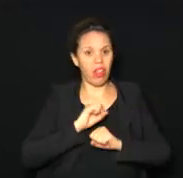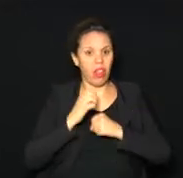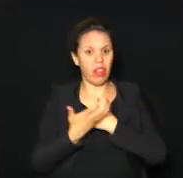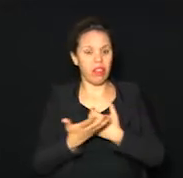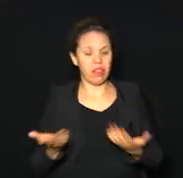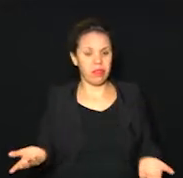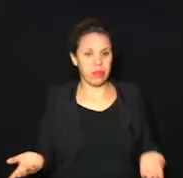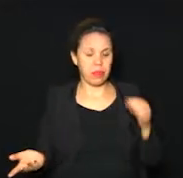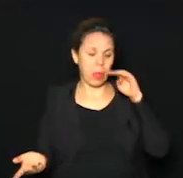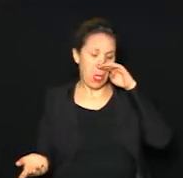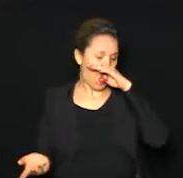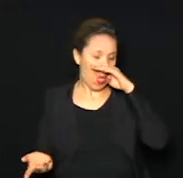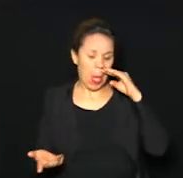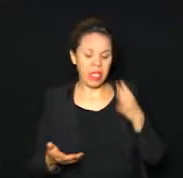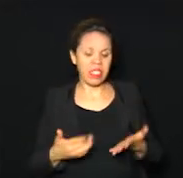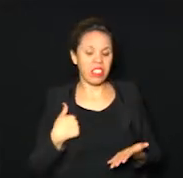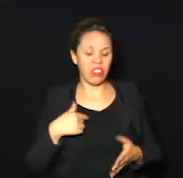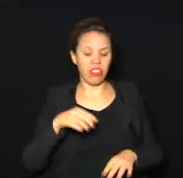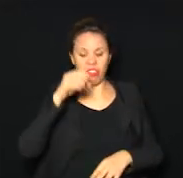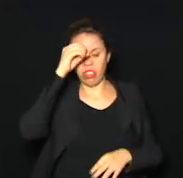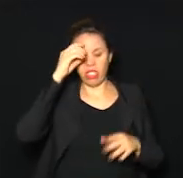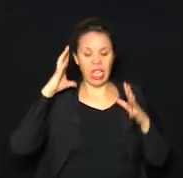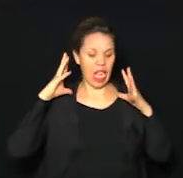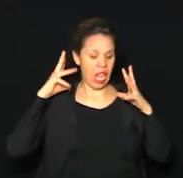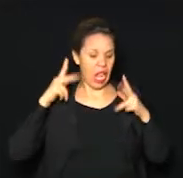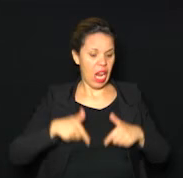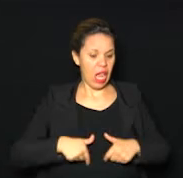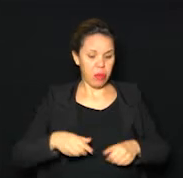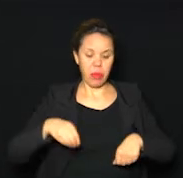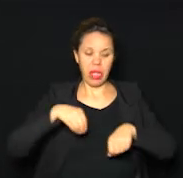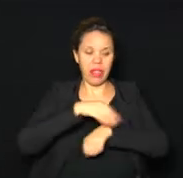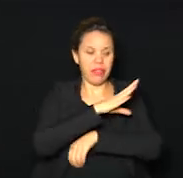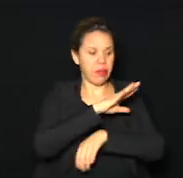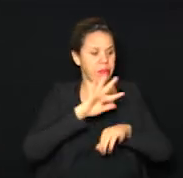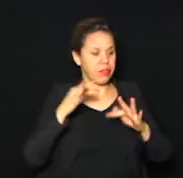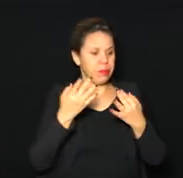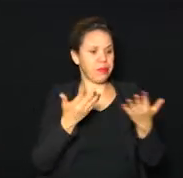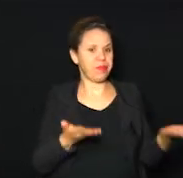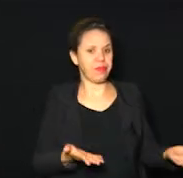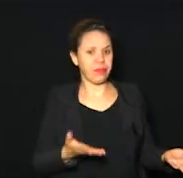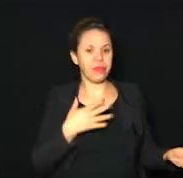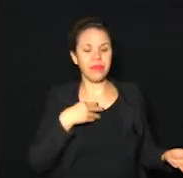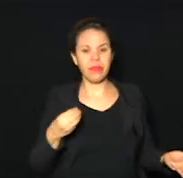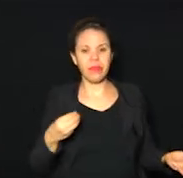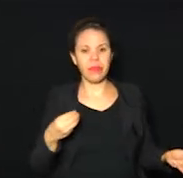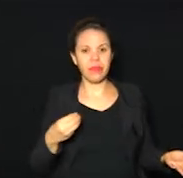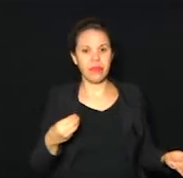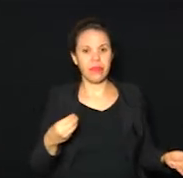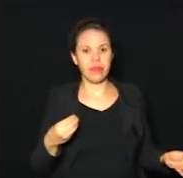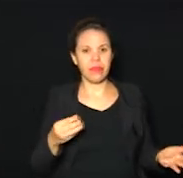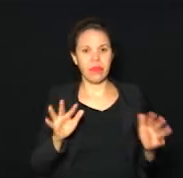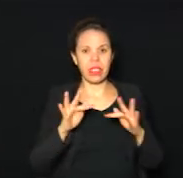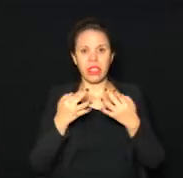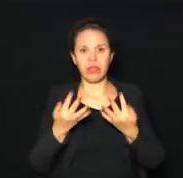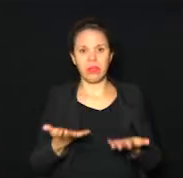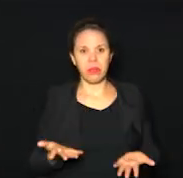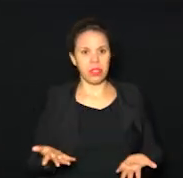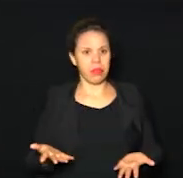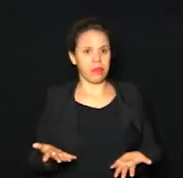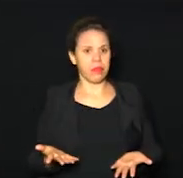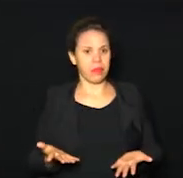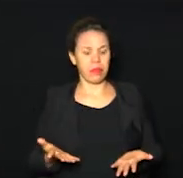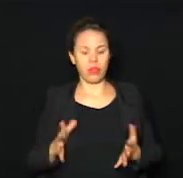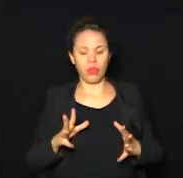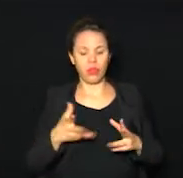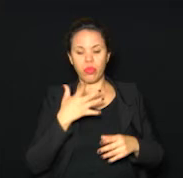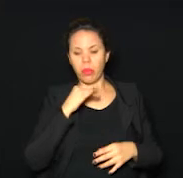está totalmente isento de estar levando esse vírus para a nossa família, para os nossos filhos, para os nossos pais, para aquele